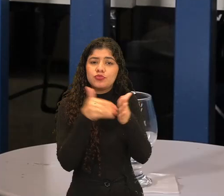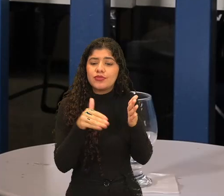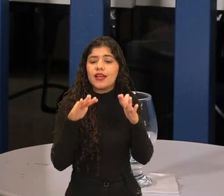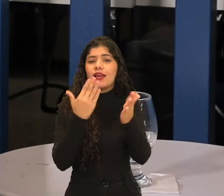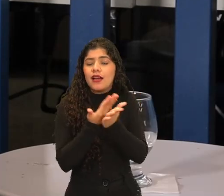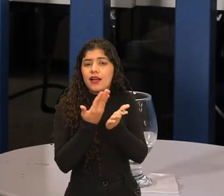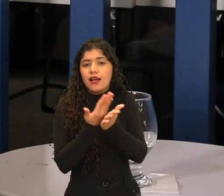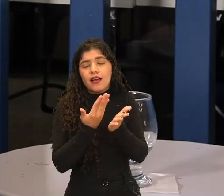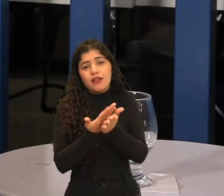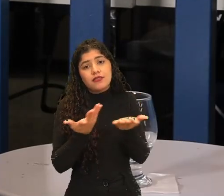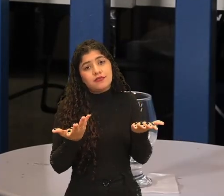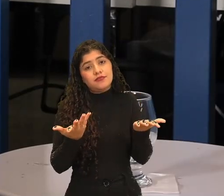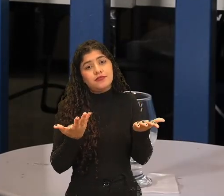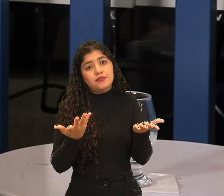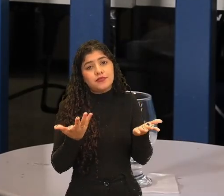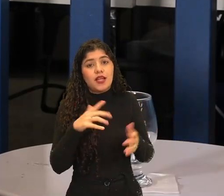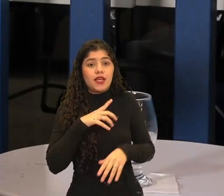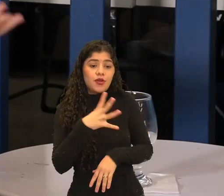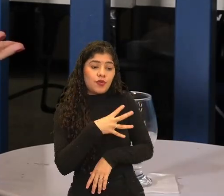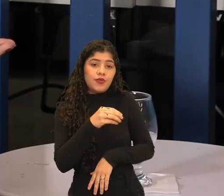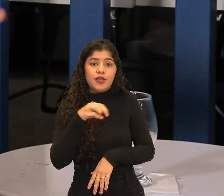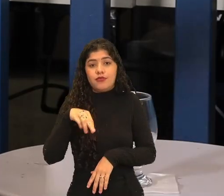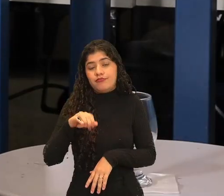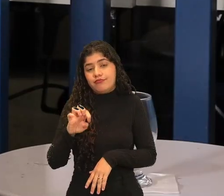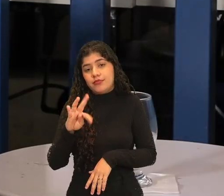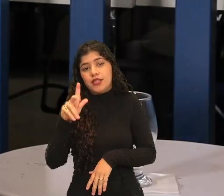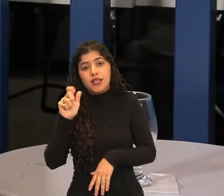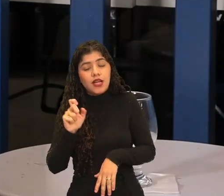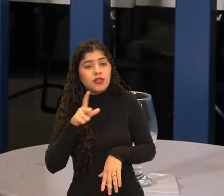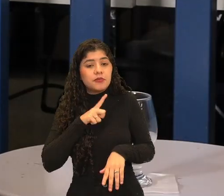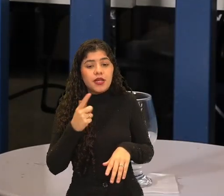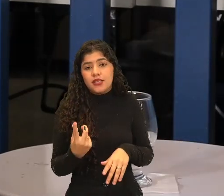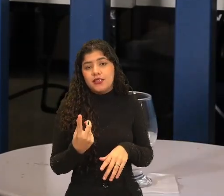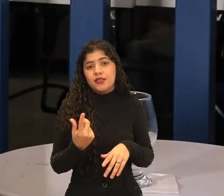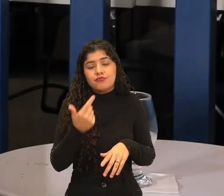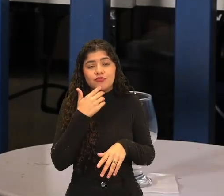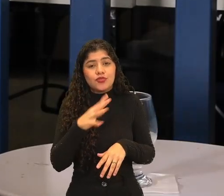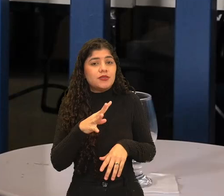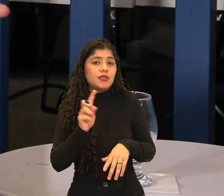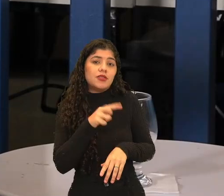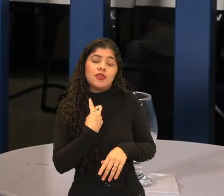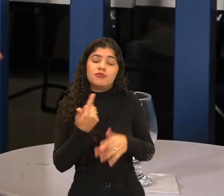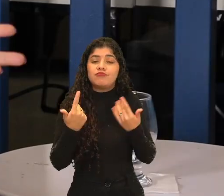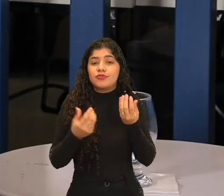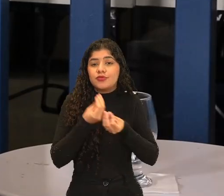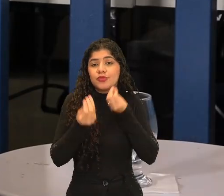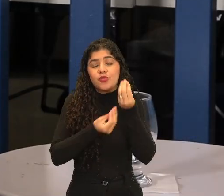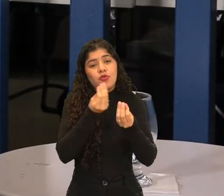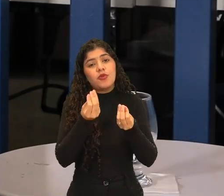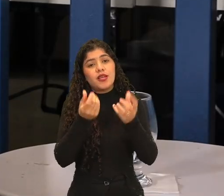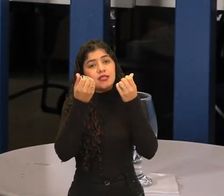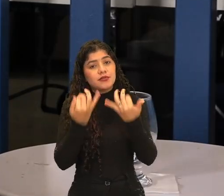seja, ela acabou atrapalhando o meu filho sem saber porque não buscou o conhecimento. Então, a gente ainda tem um pouco